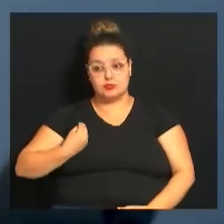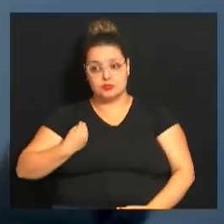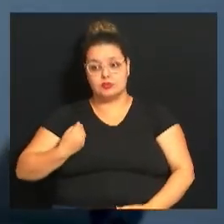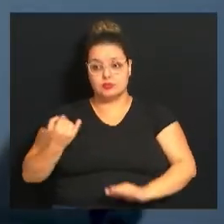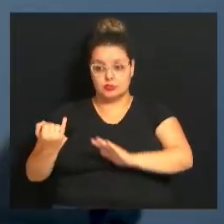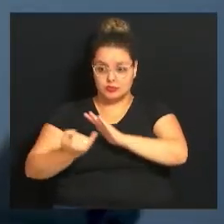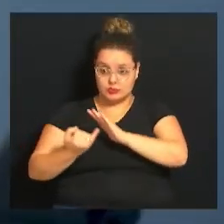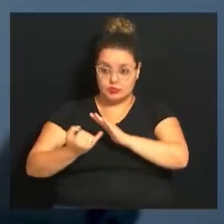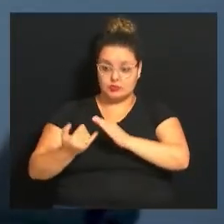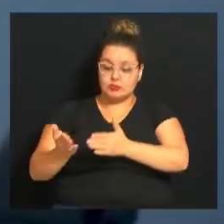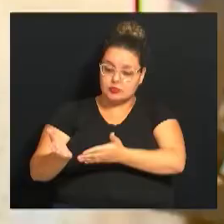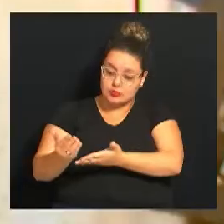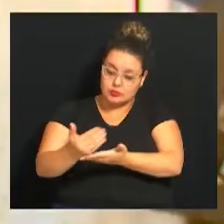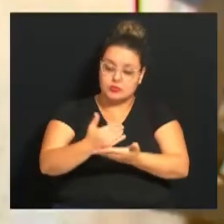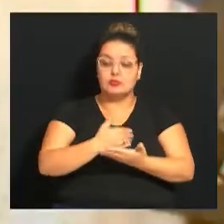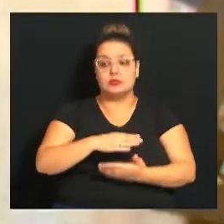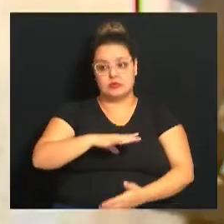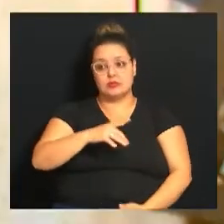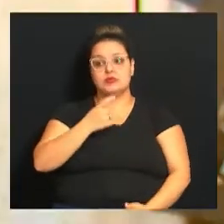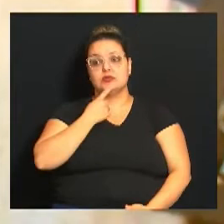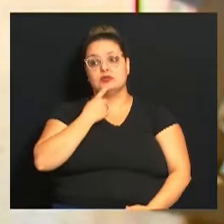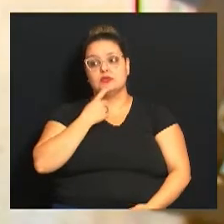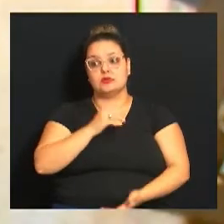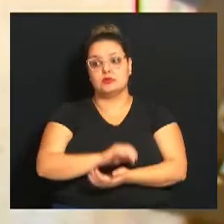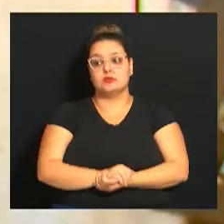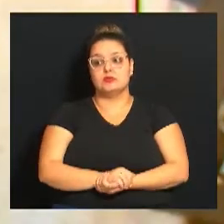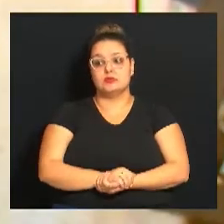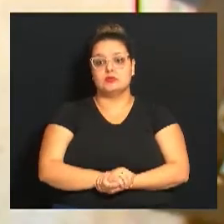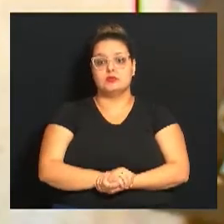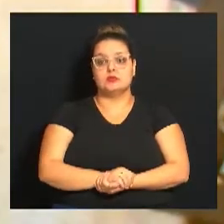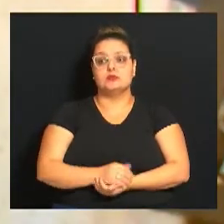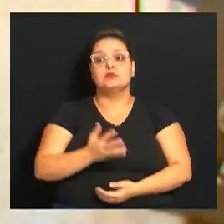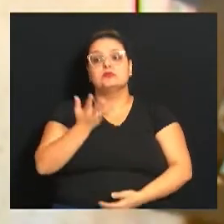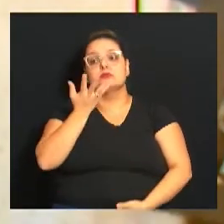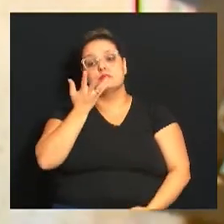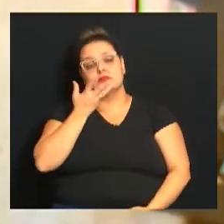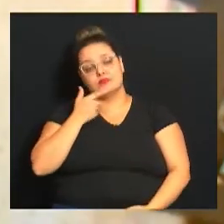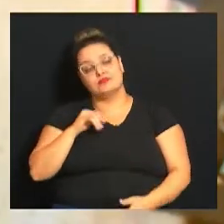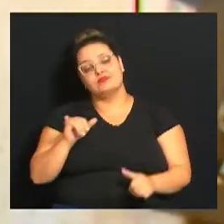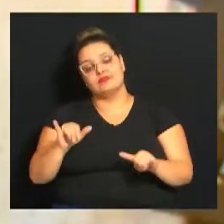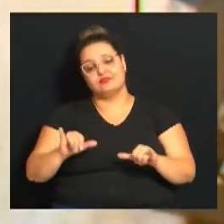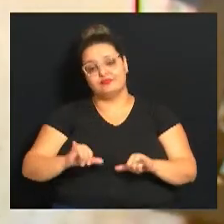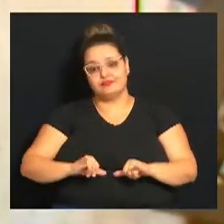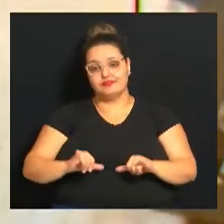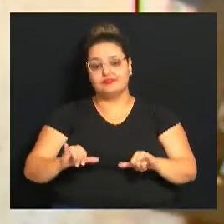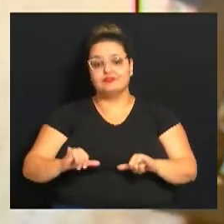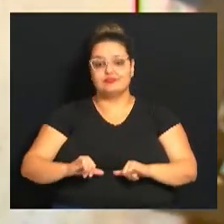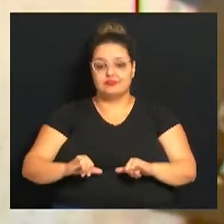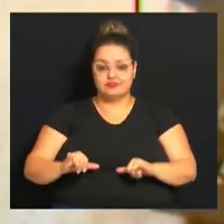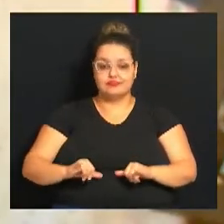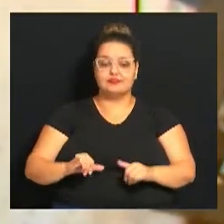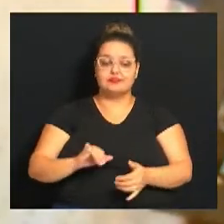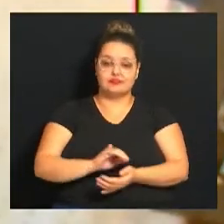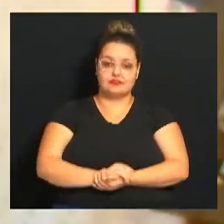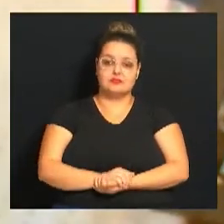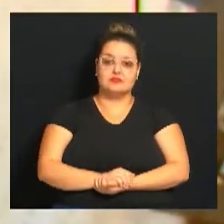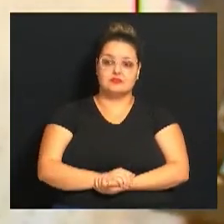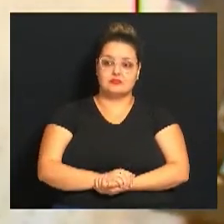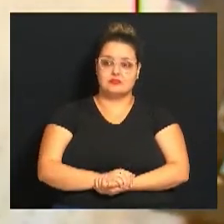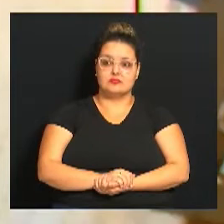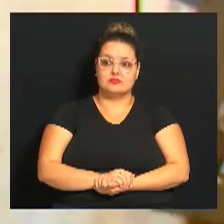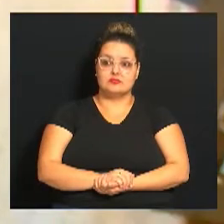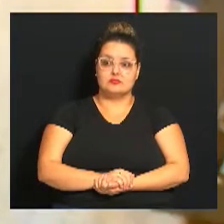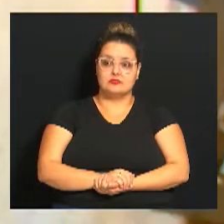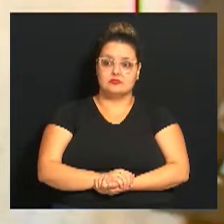de acolhimento em Campinas. São crianças que chegaram com uma dor muito grande, né? Então, são tratadas